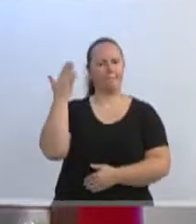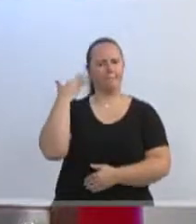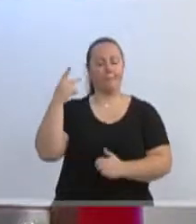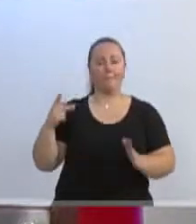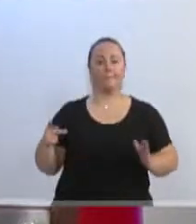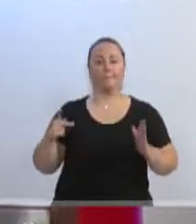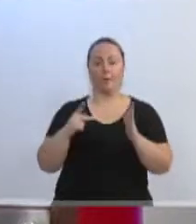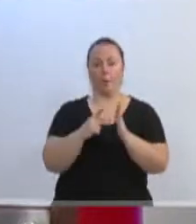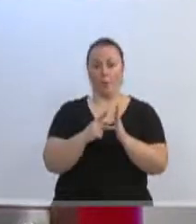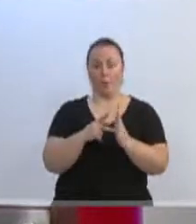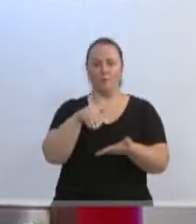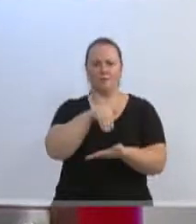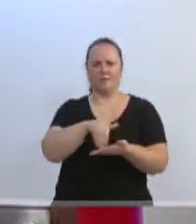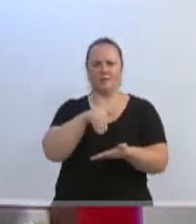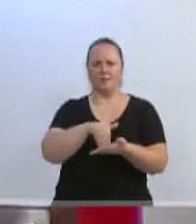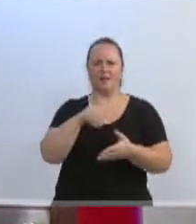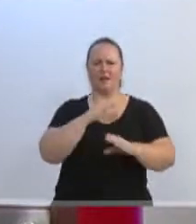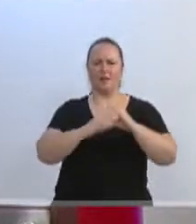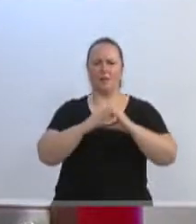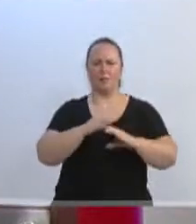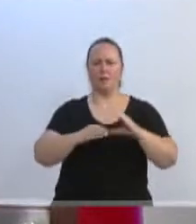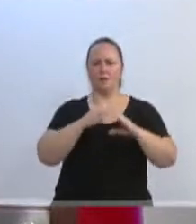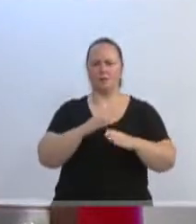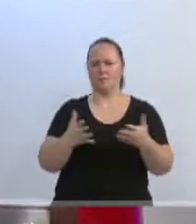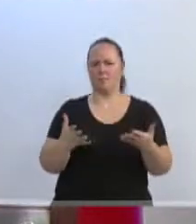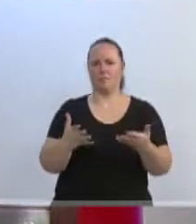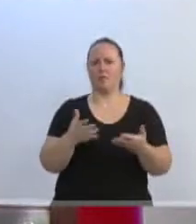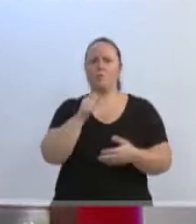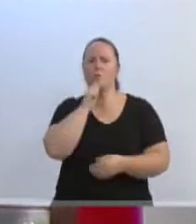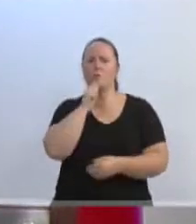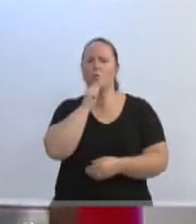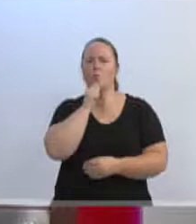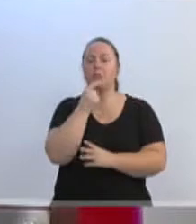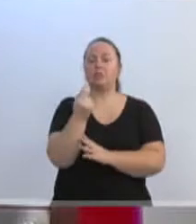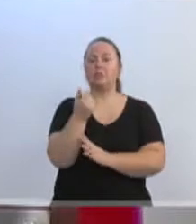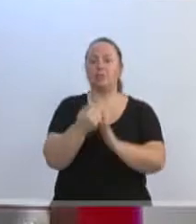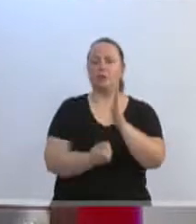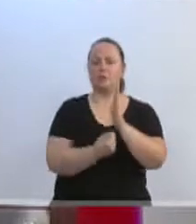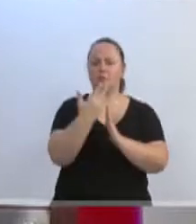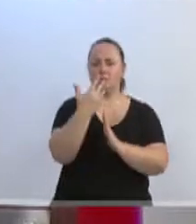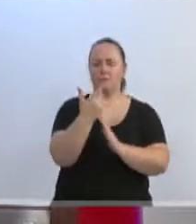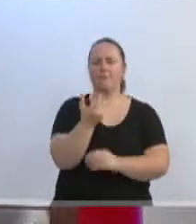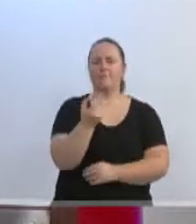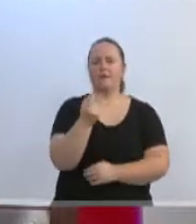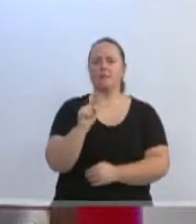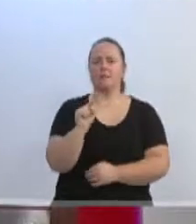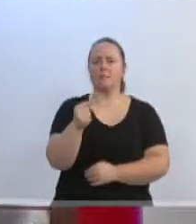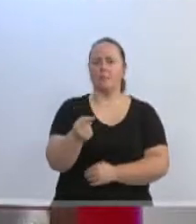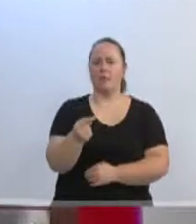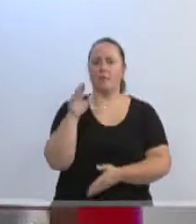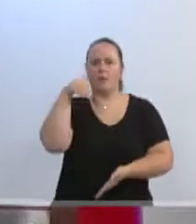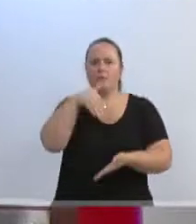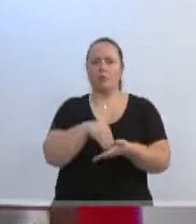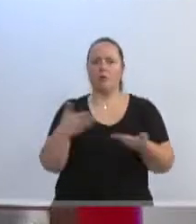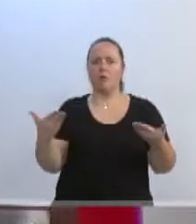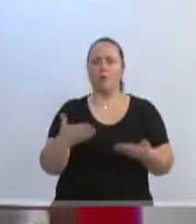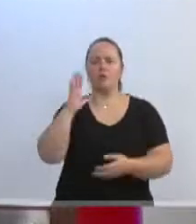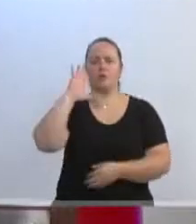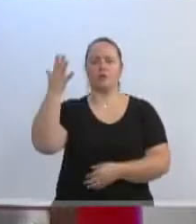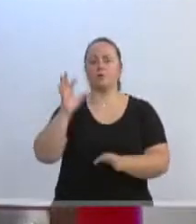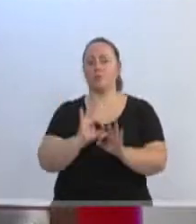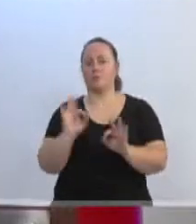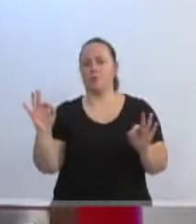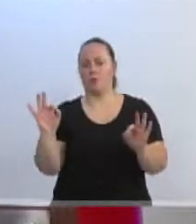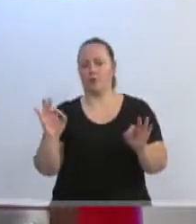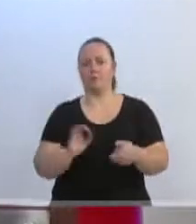que a própria Secretaria de Comunicação não tinha dinheiro para um aplicativo que custava menos de 20 mil reais e que até hoje não foi resolvido, e a gente precisa resolver